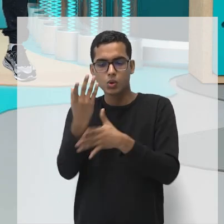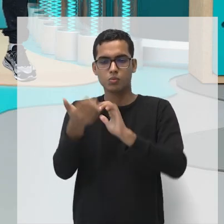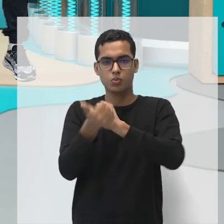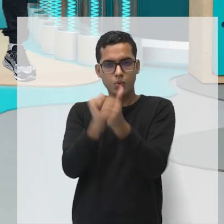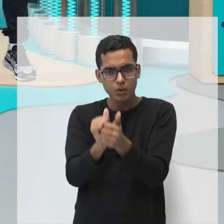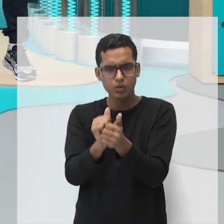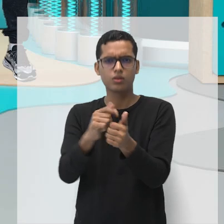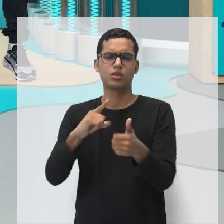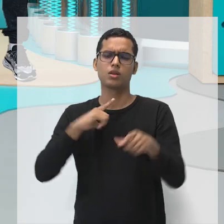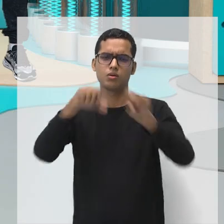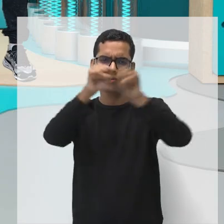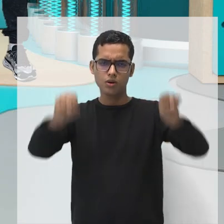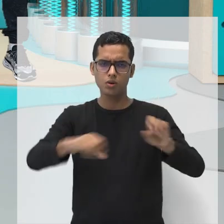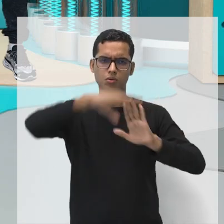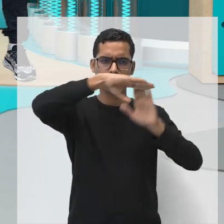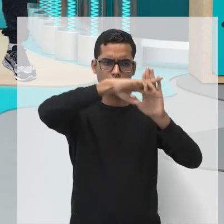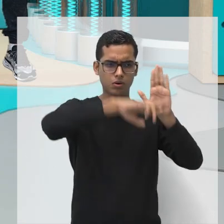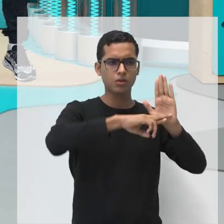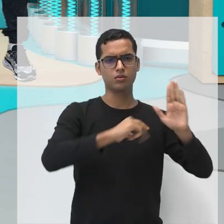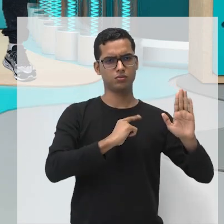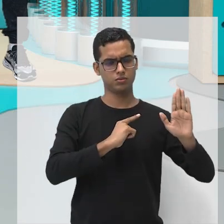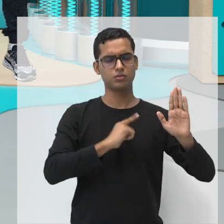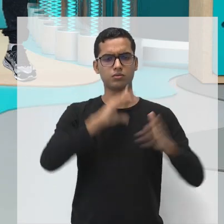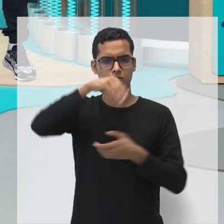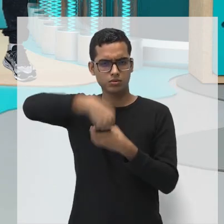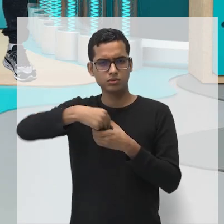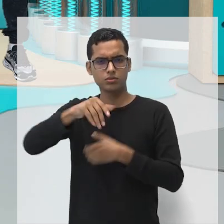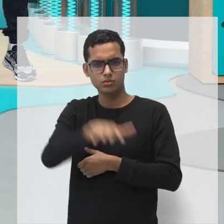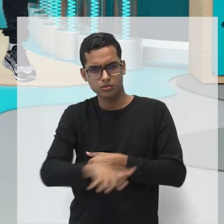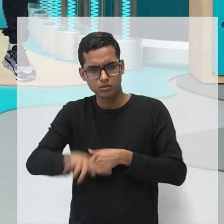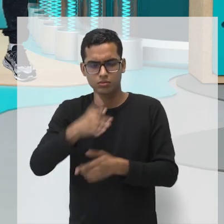até uma sistematização, tem algumas regras ali no